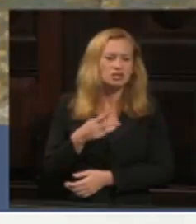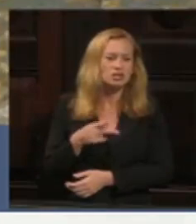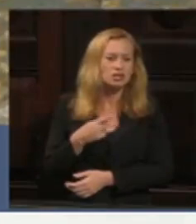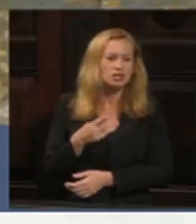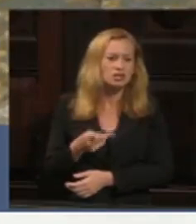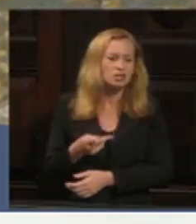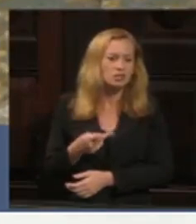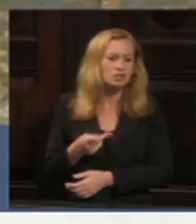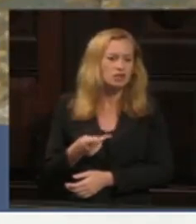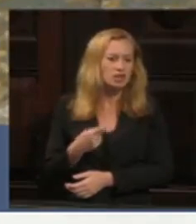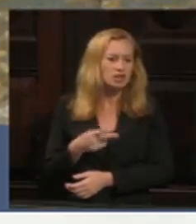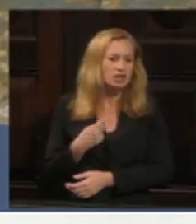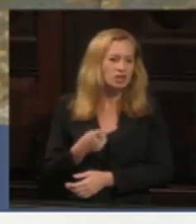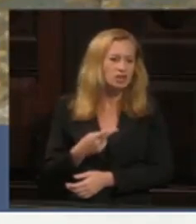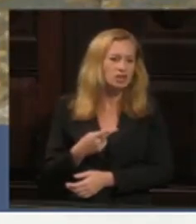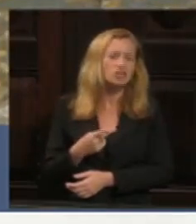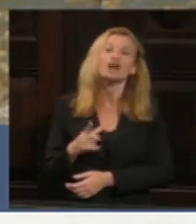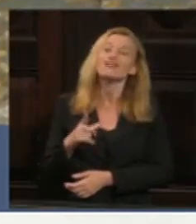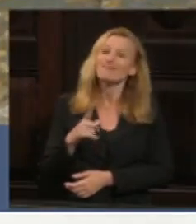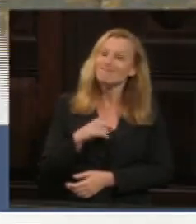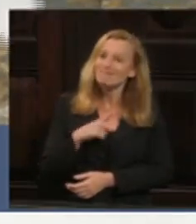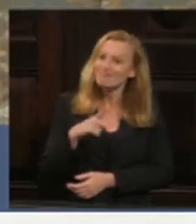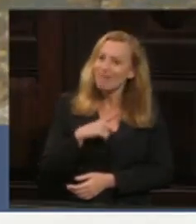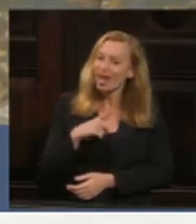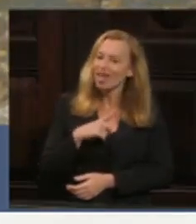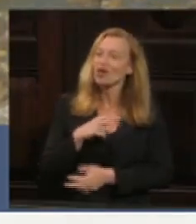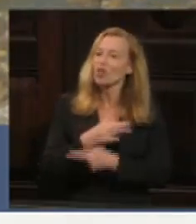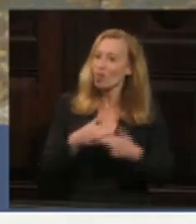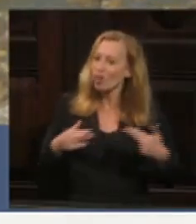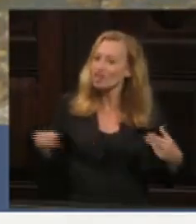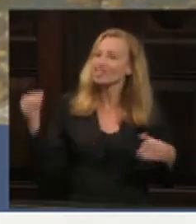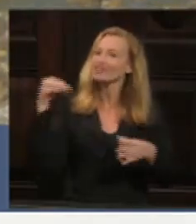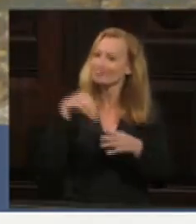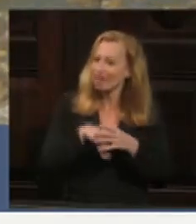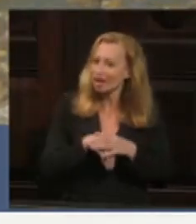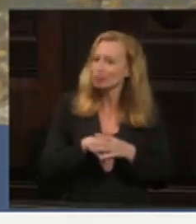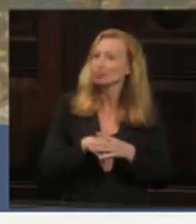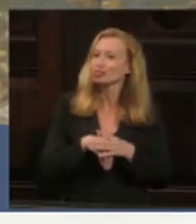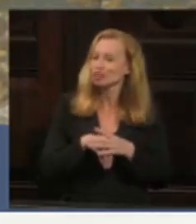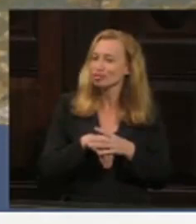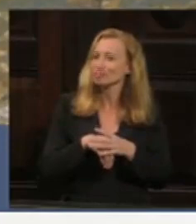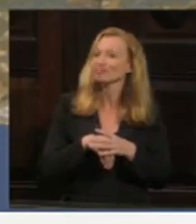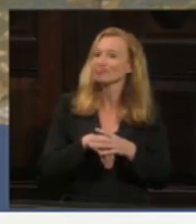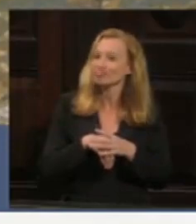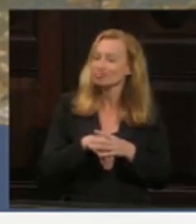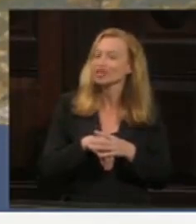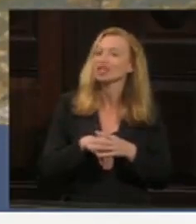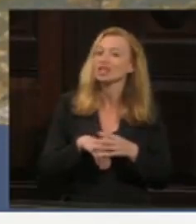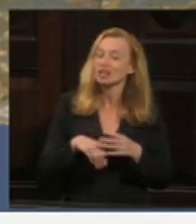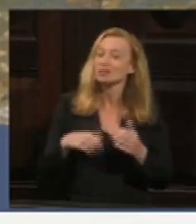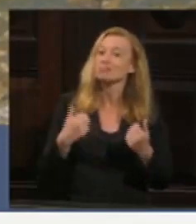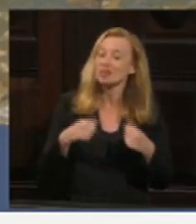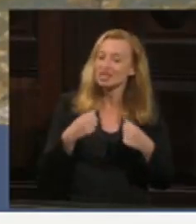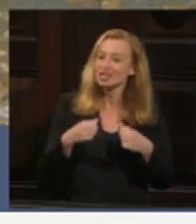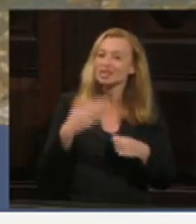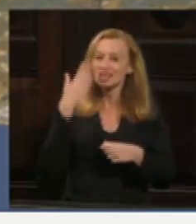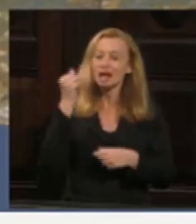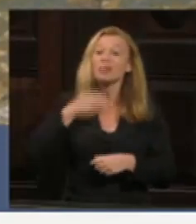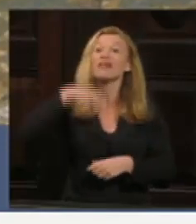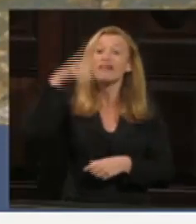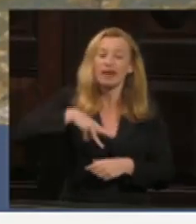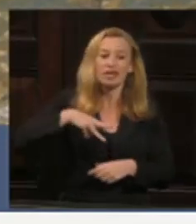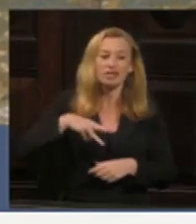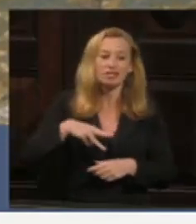carochinha eu não acredito, tem angu nesse caroço, tem muito tubarão, e não é o cara da favela que encomendou o assassinato de Marielle,